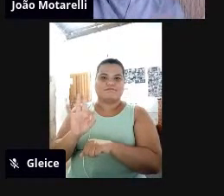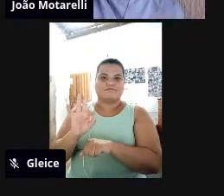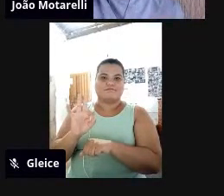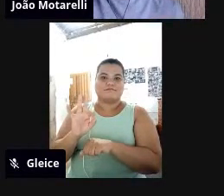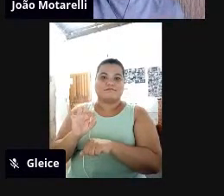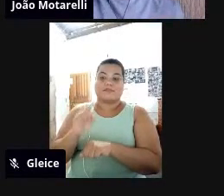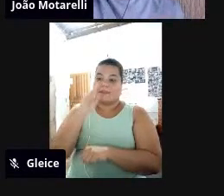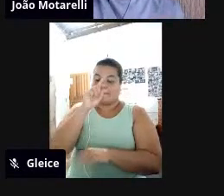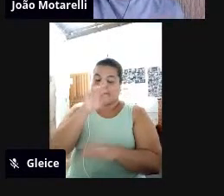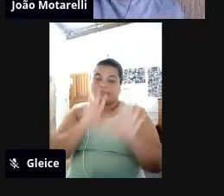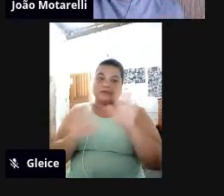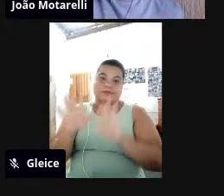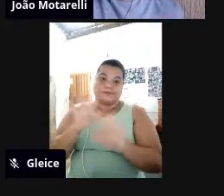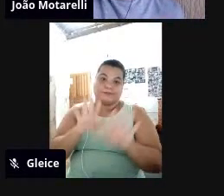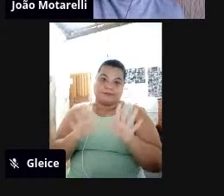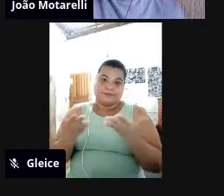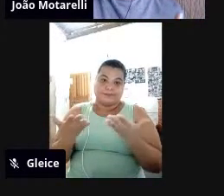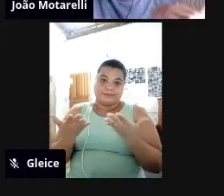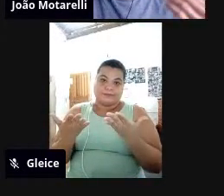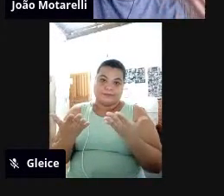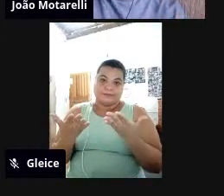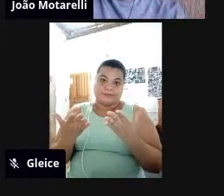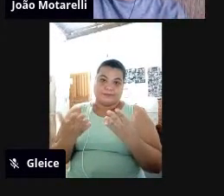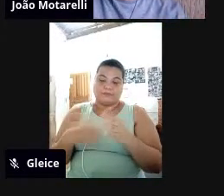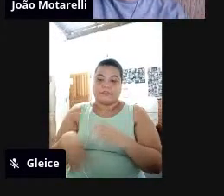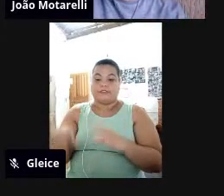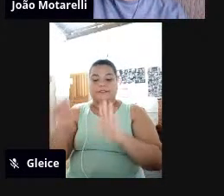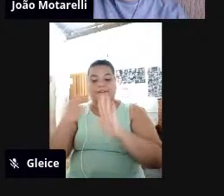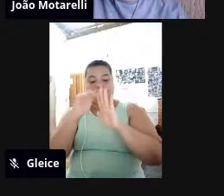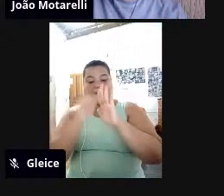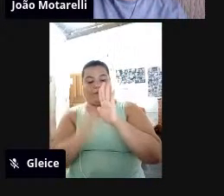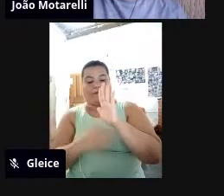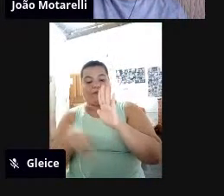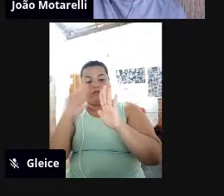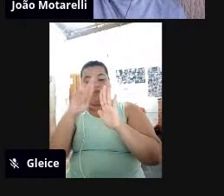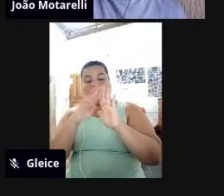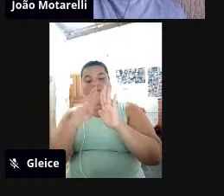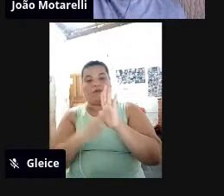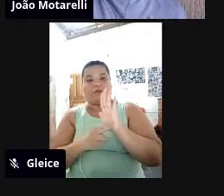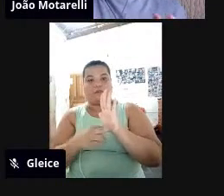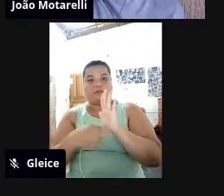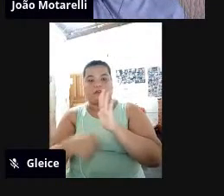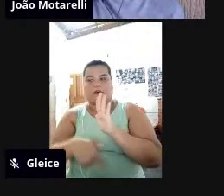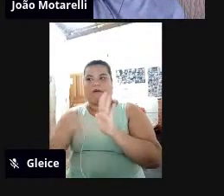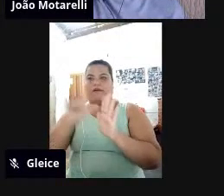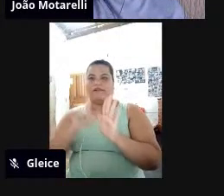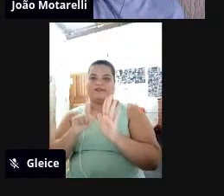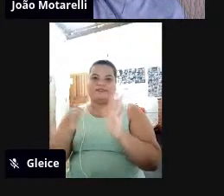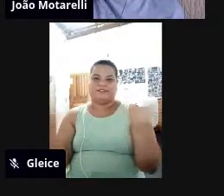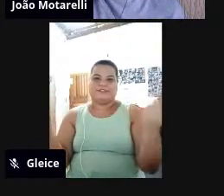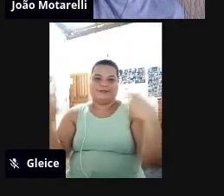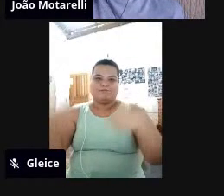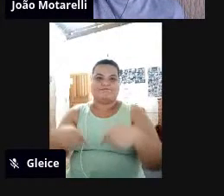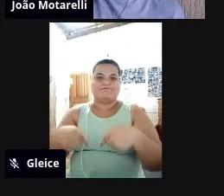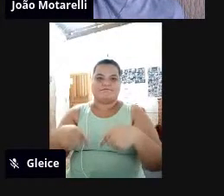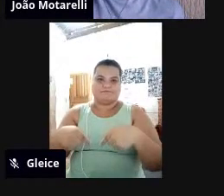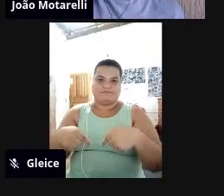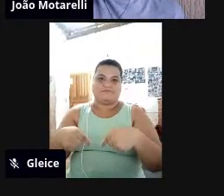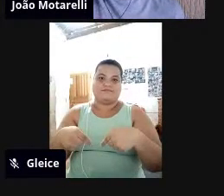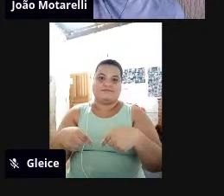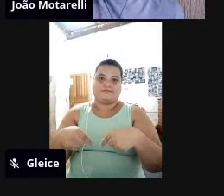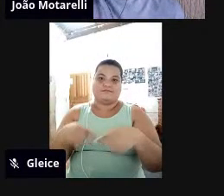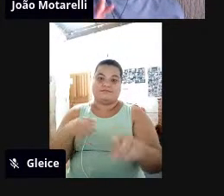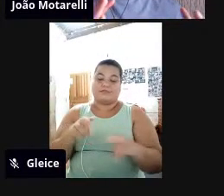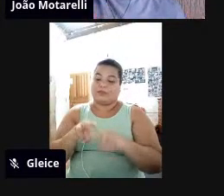que benefícios promover uma restrição alimentar previamente à competição. Então, por isso que a diretriz se posiciona claramente,